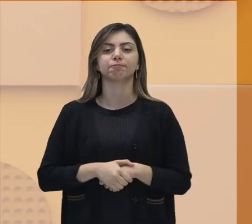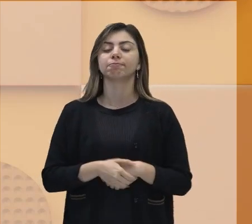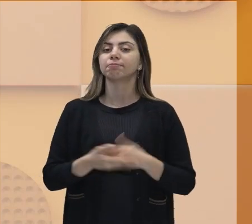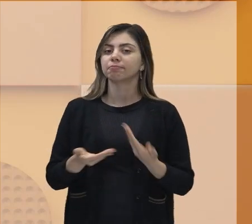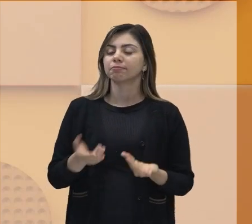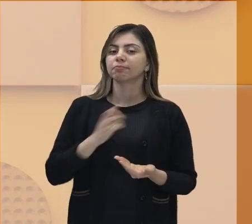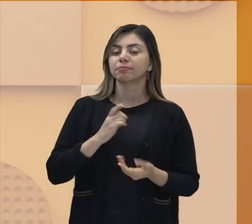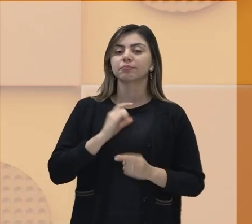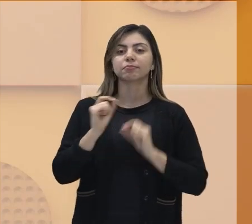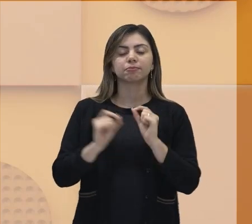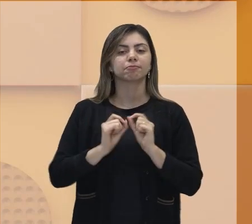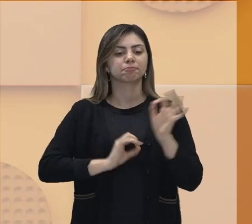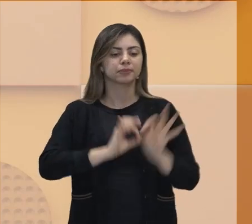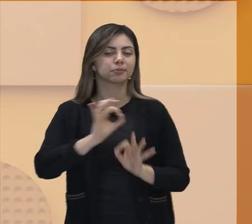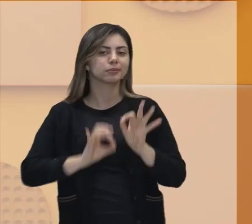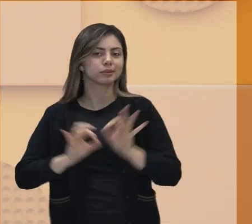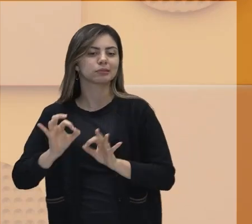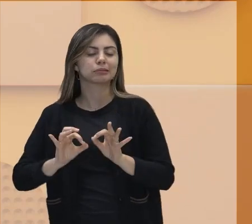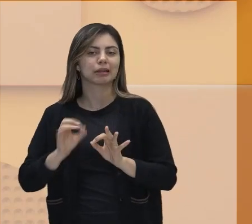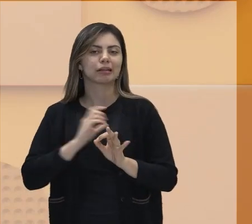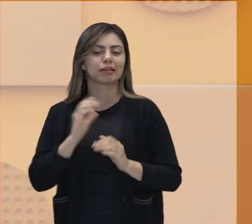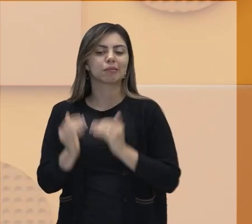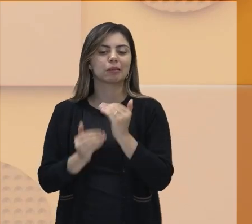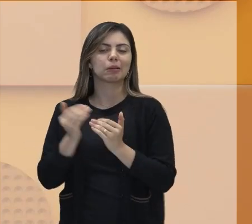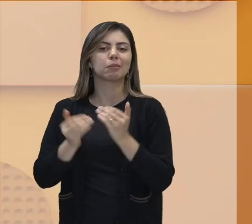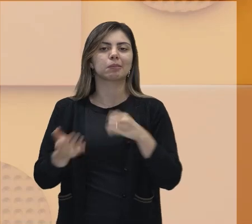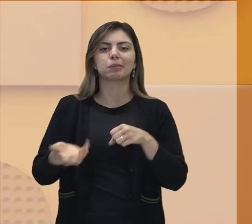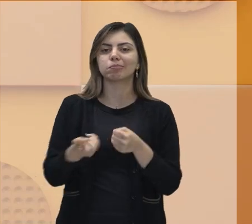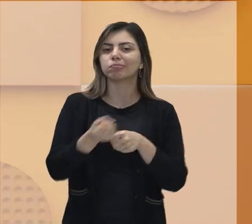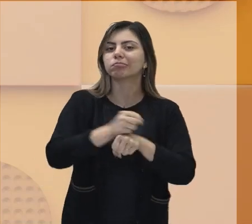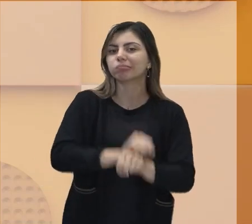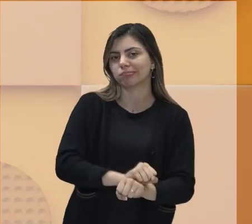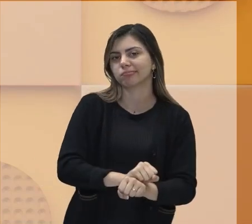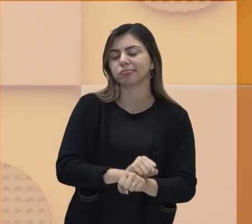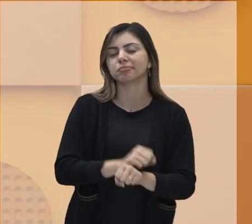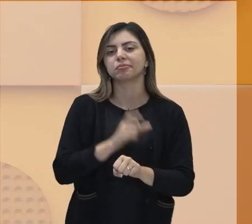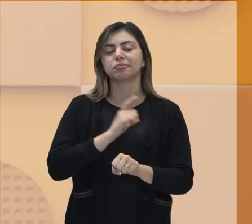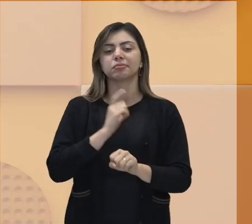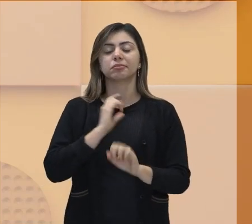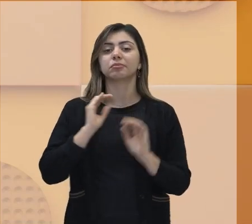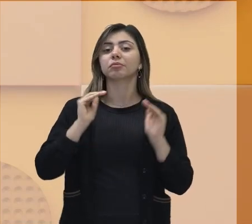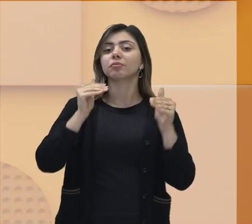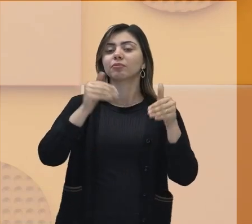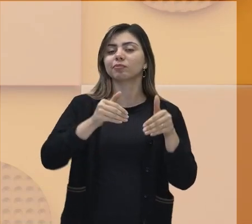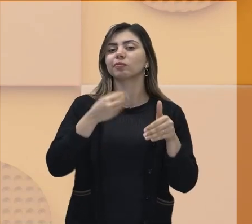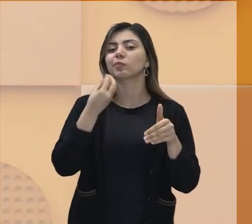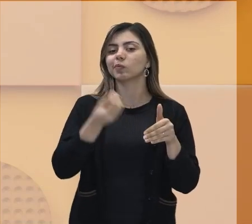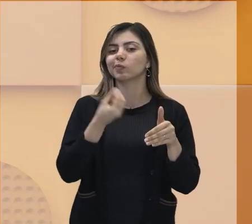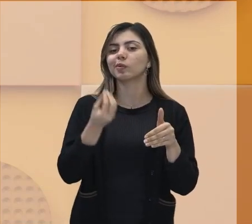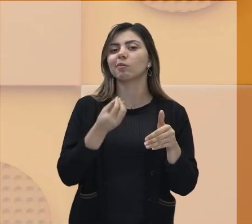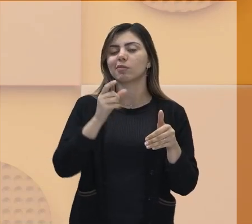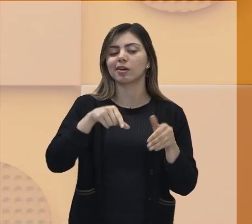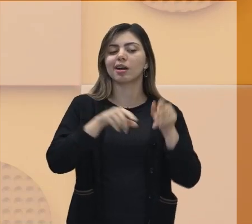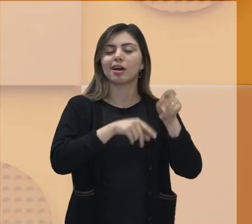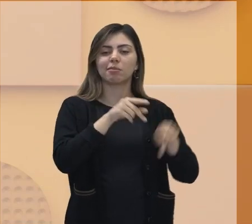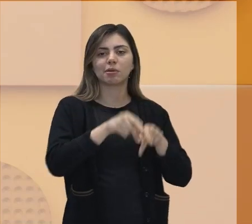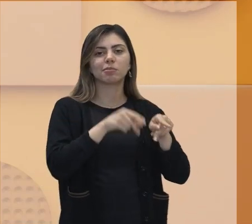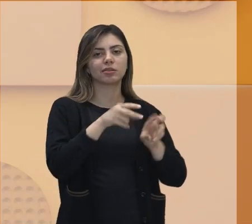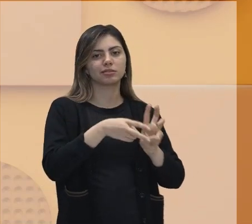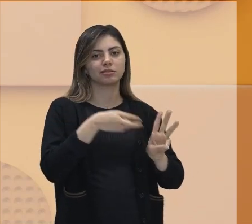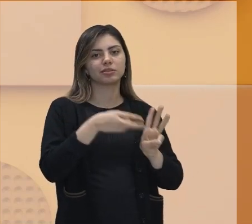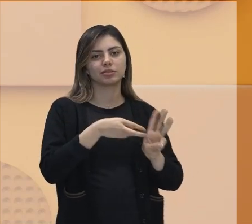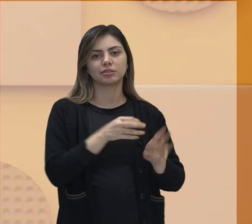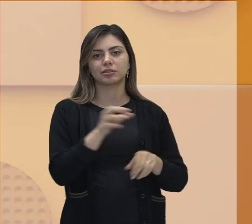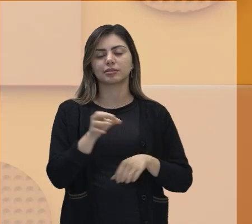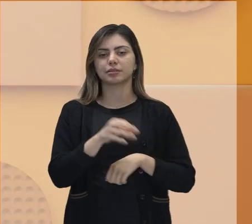processo de escravização, né, um processo de escravidão empregado diante das populações